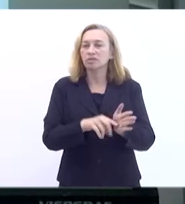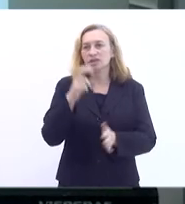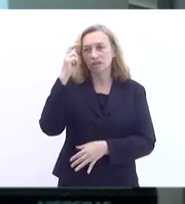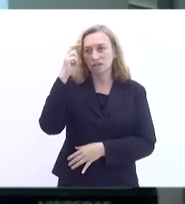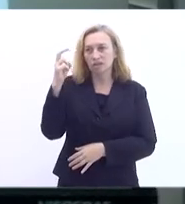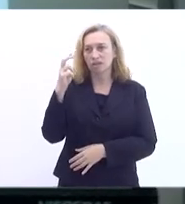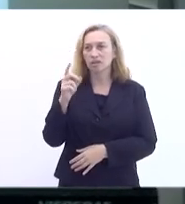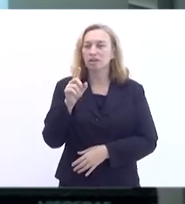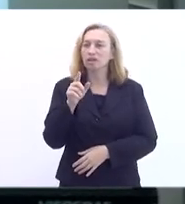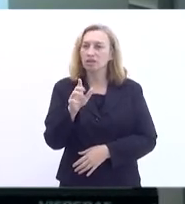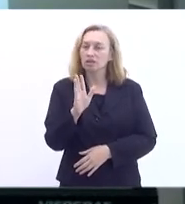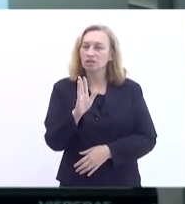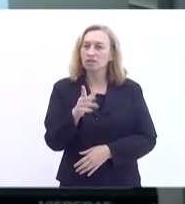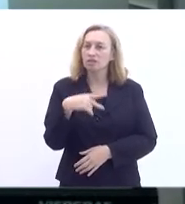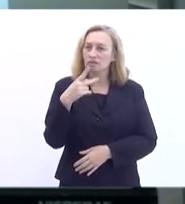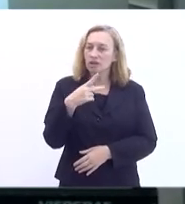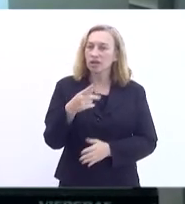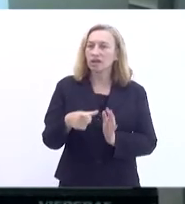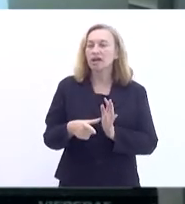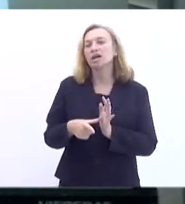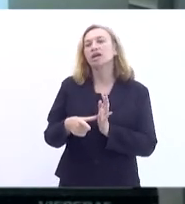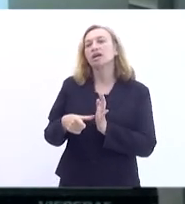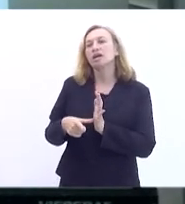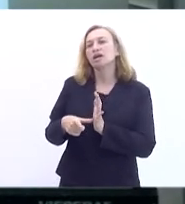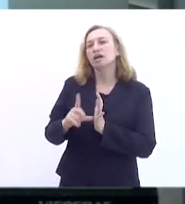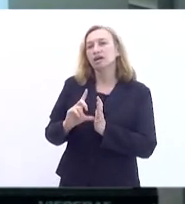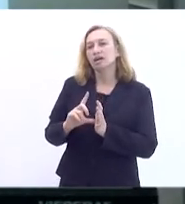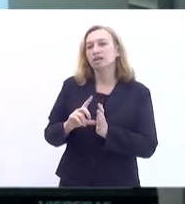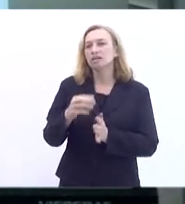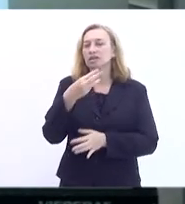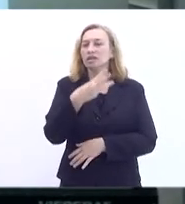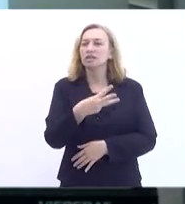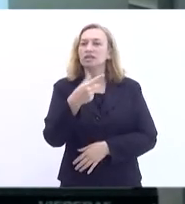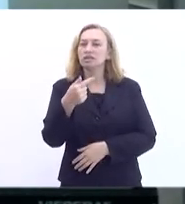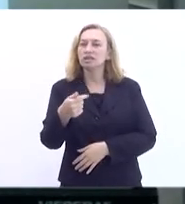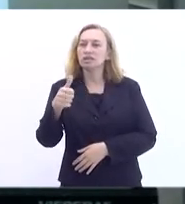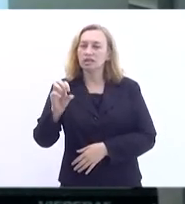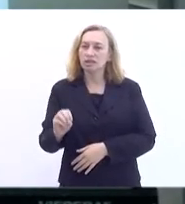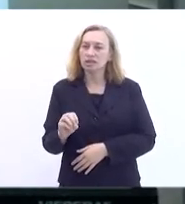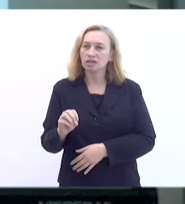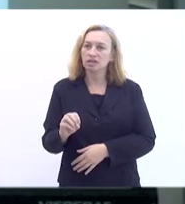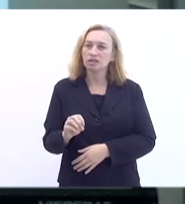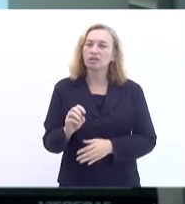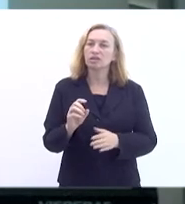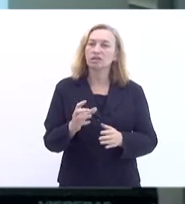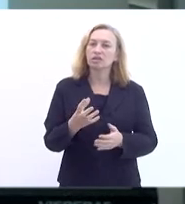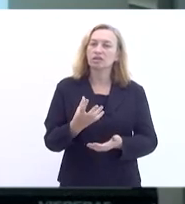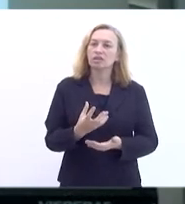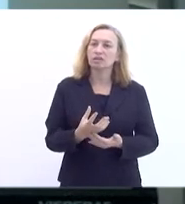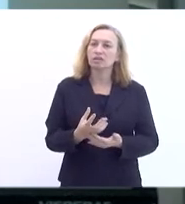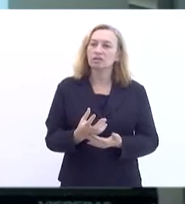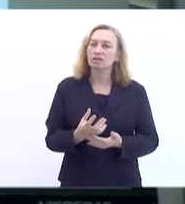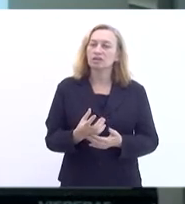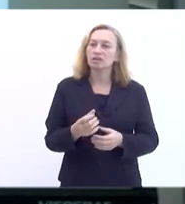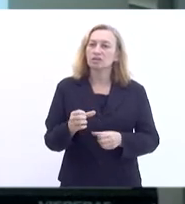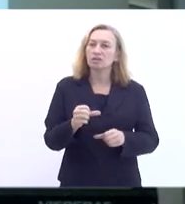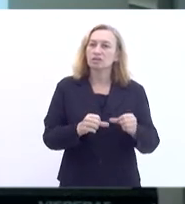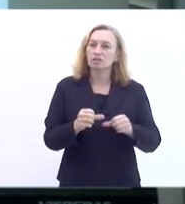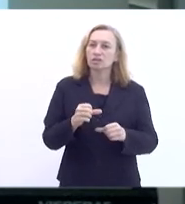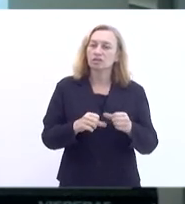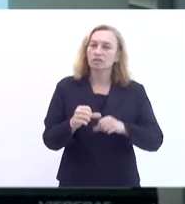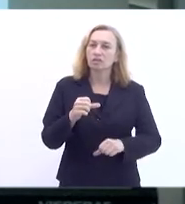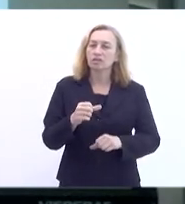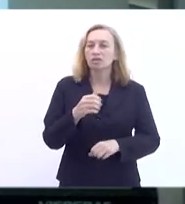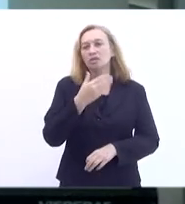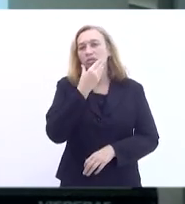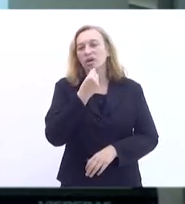reversão é aquela que eu botei anteriormente que acabaram sendo 370 e consumiram né foram revertidos